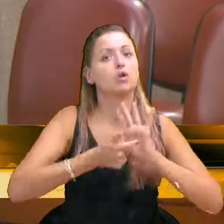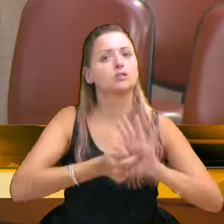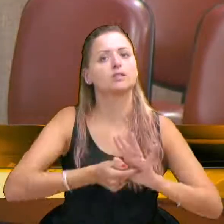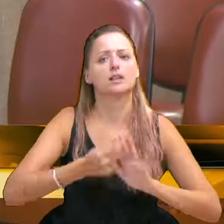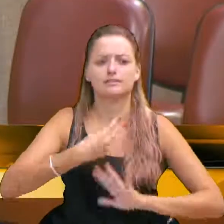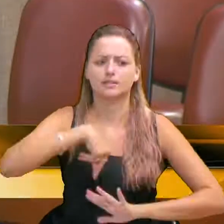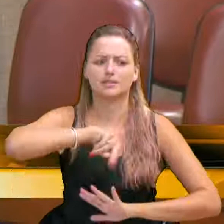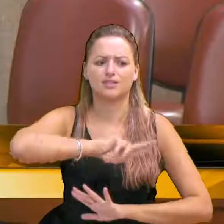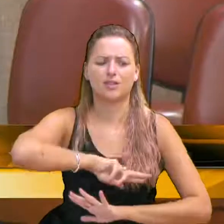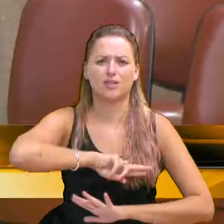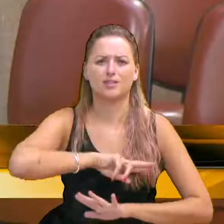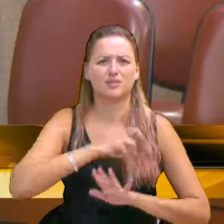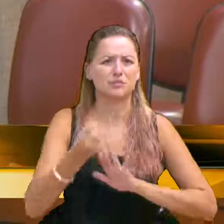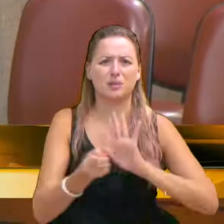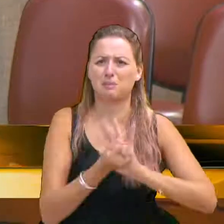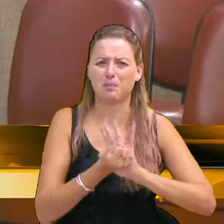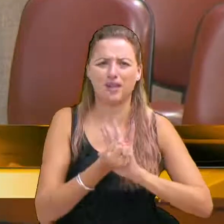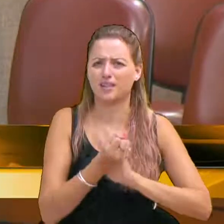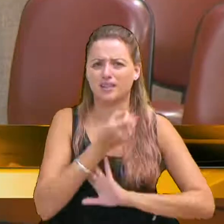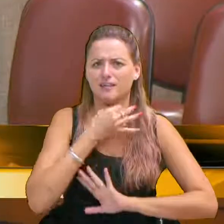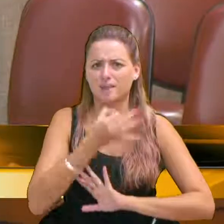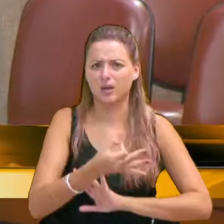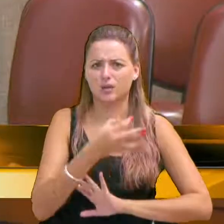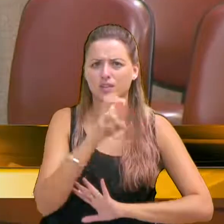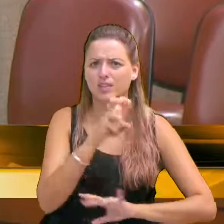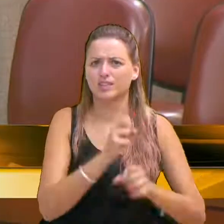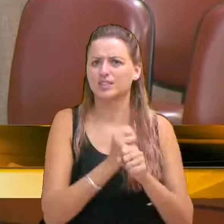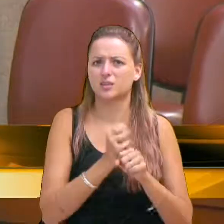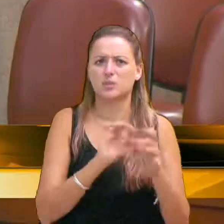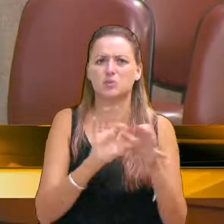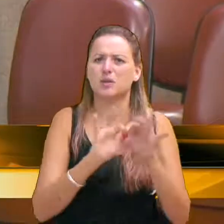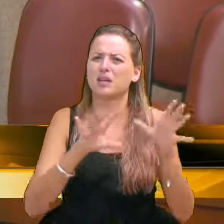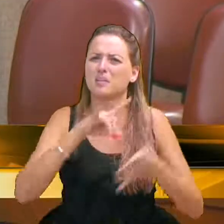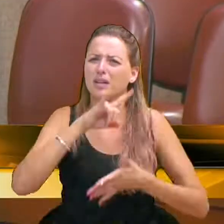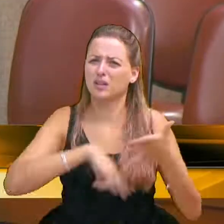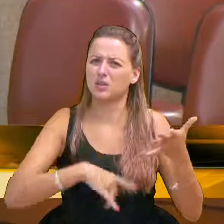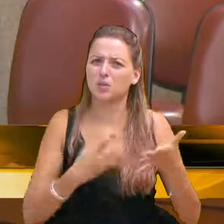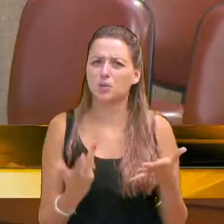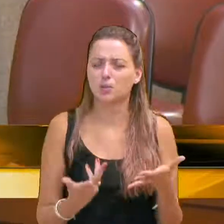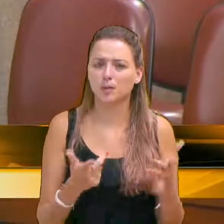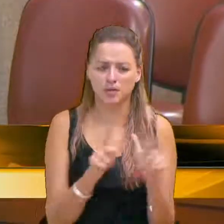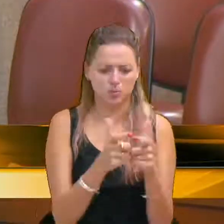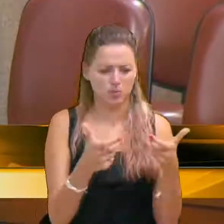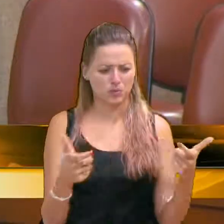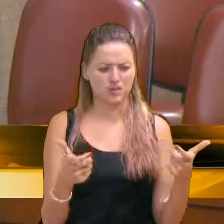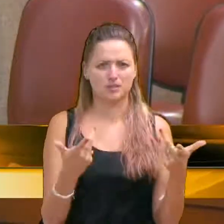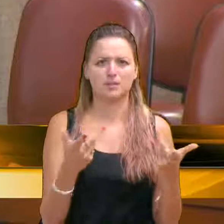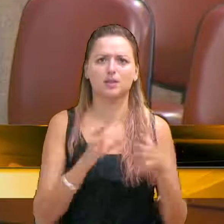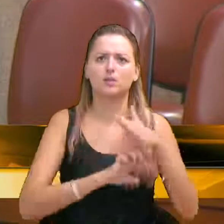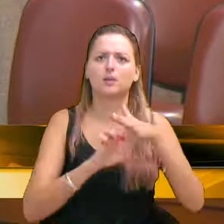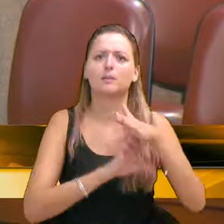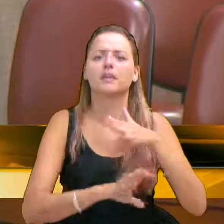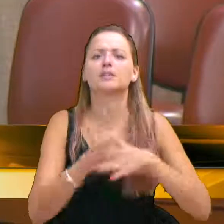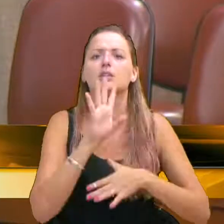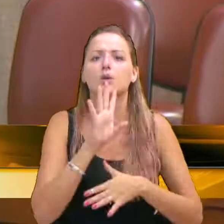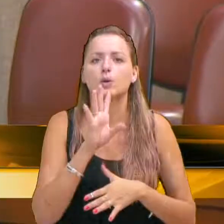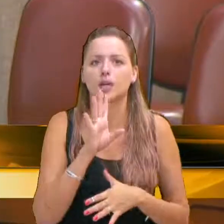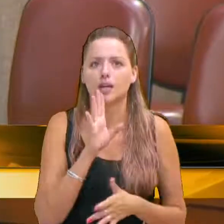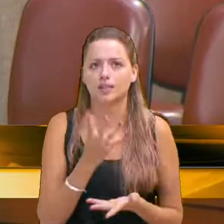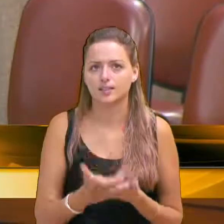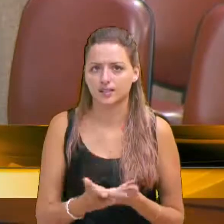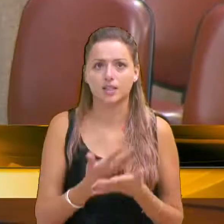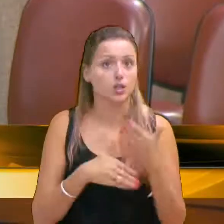nós estamos com uma marca trágica, 5 anos para liberar a ampliação de uma empresa conhecida, mais